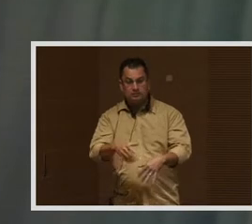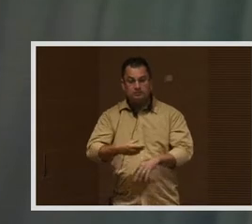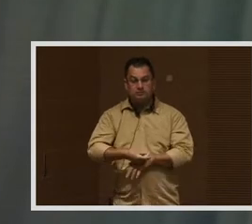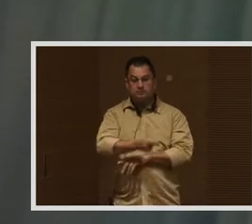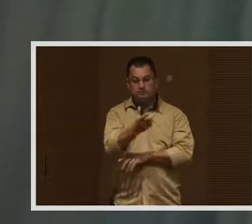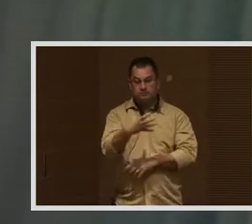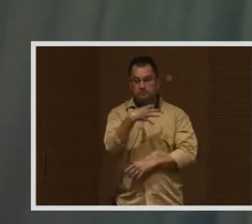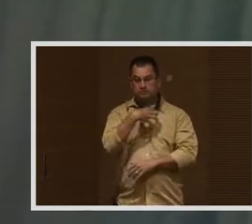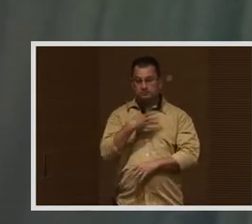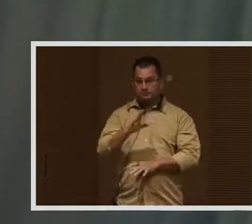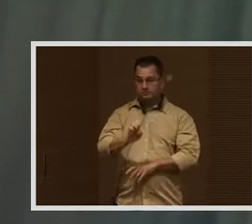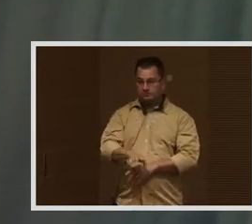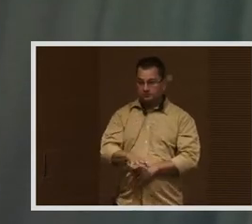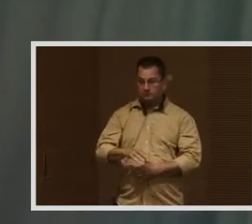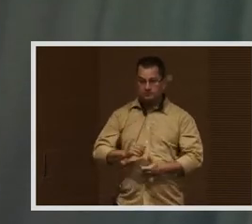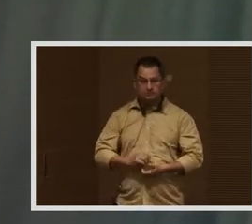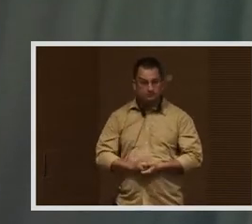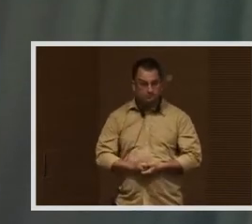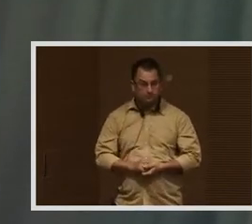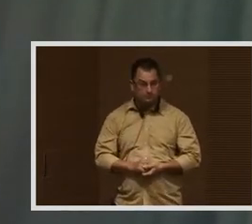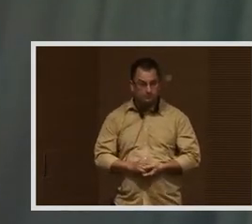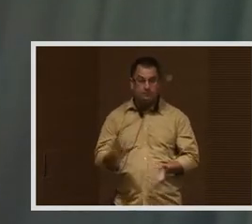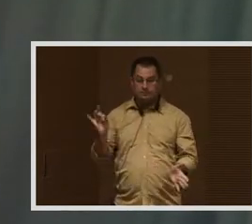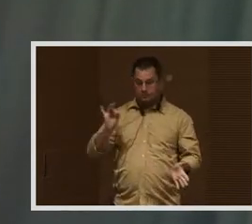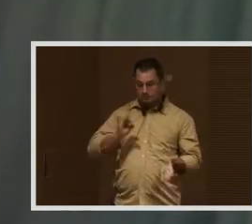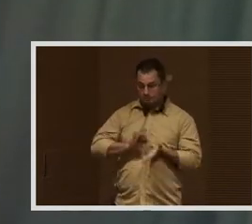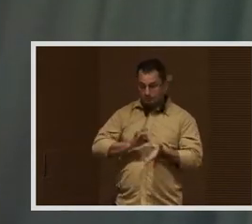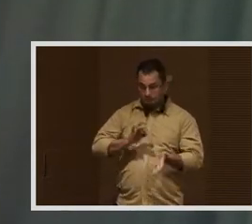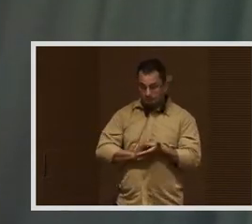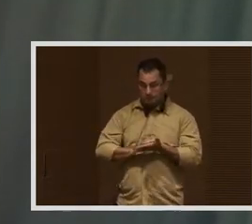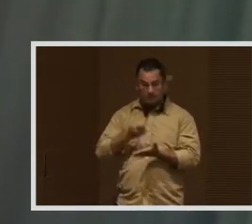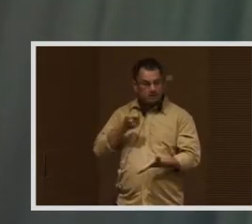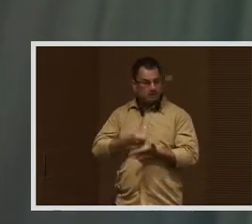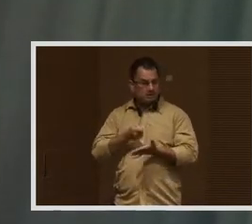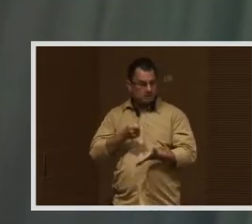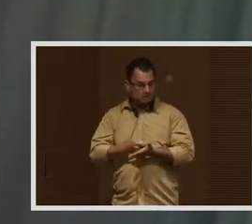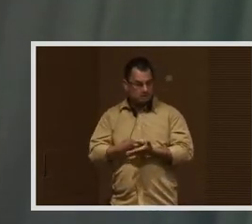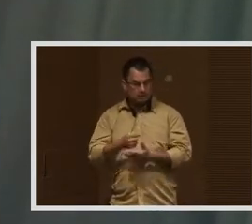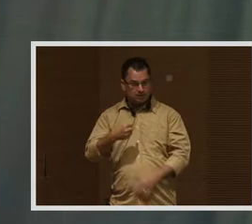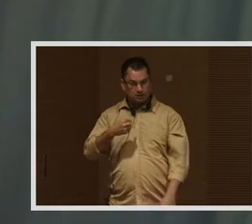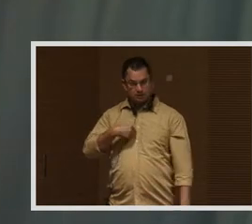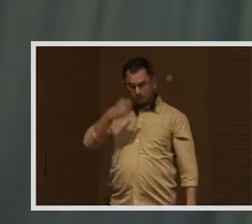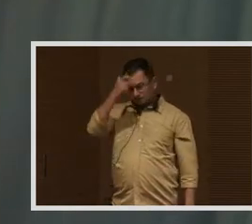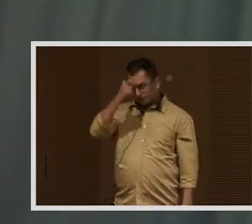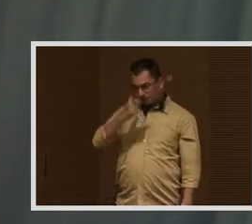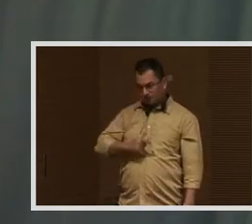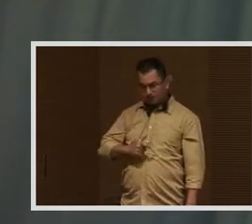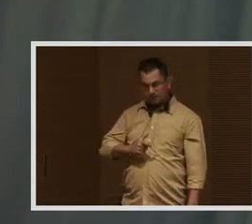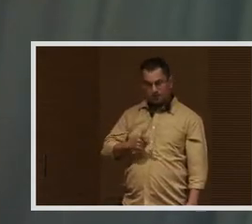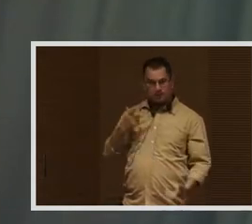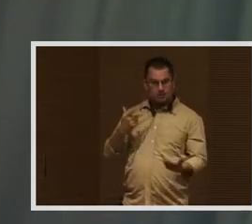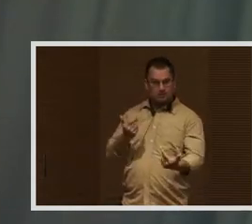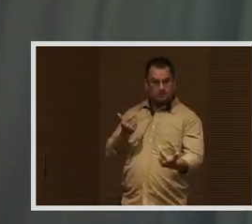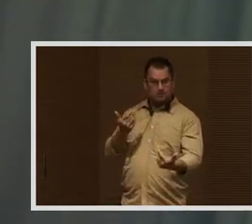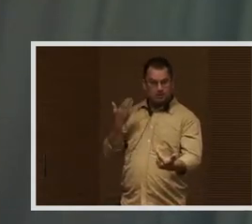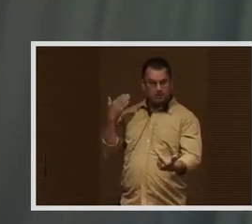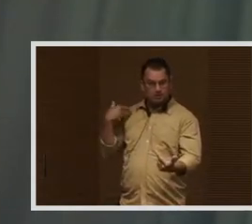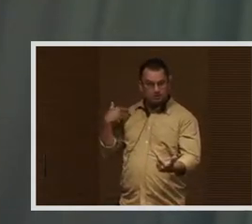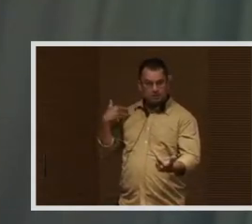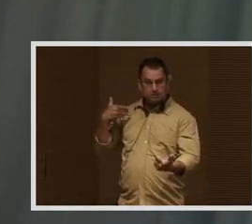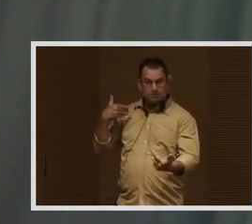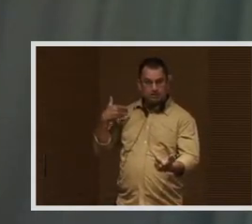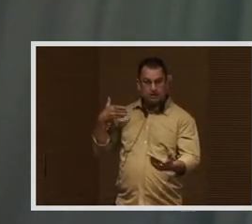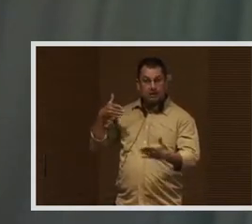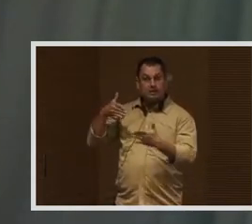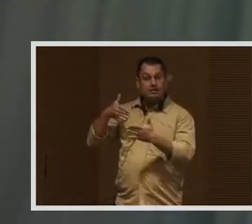herdeiras. E tão verdade quanto a afirmação de que não sou mais a pessoa que fui até domingo, é